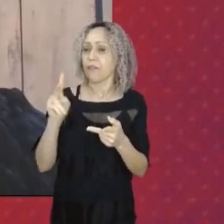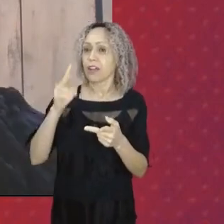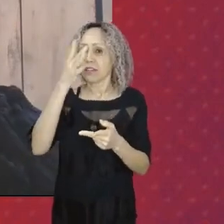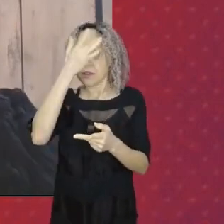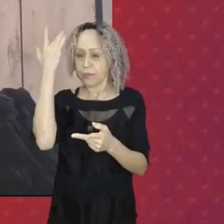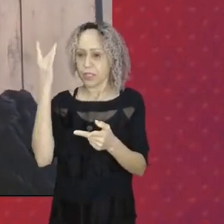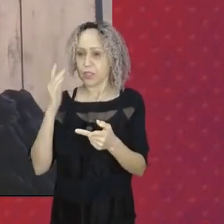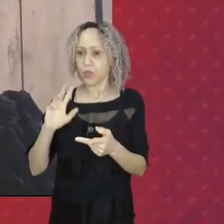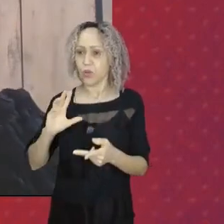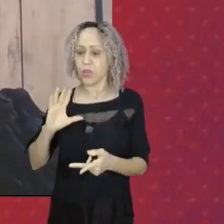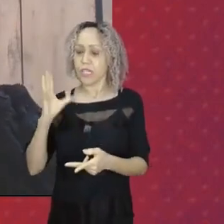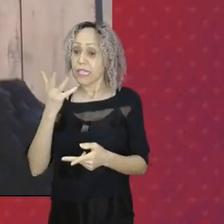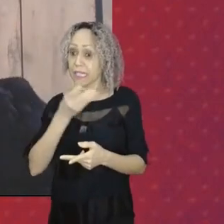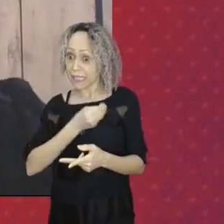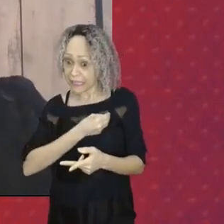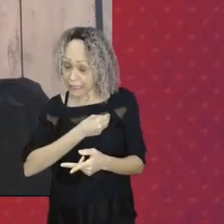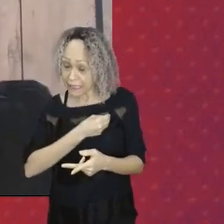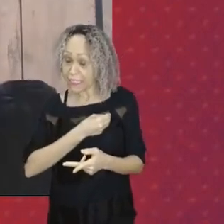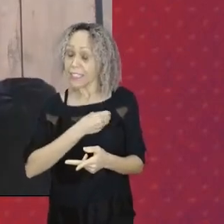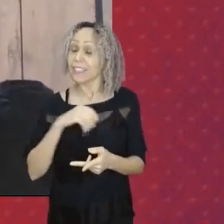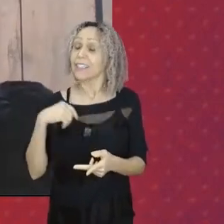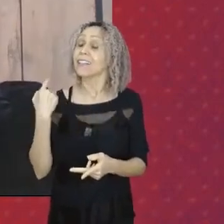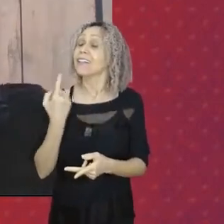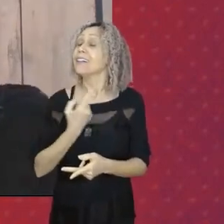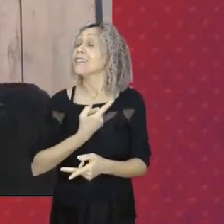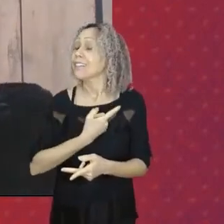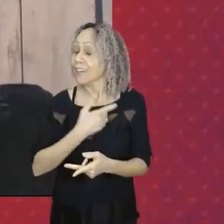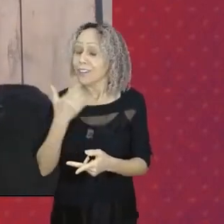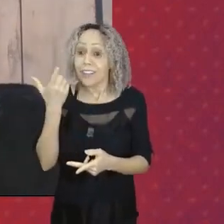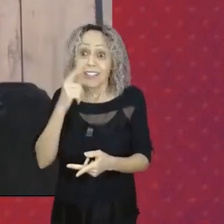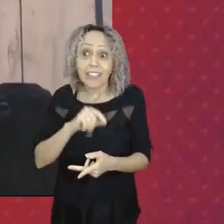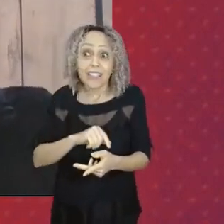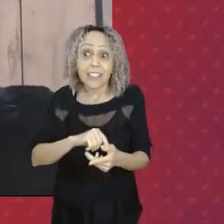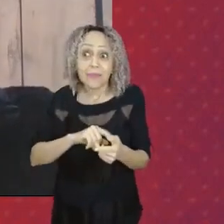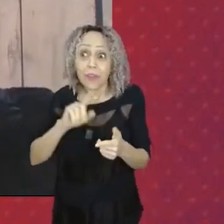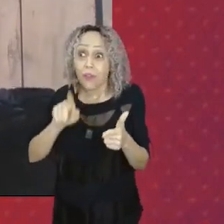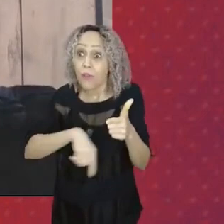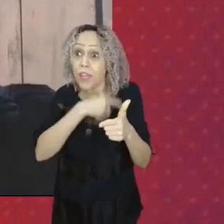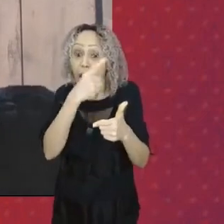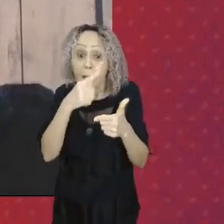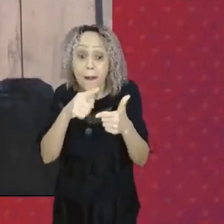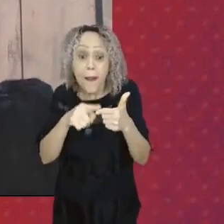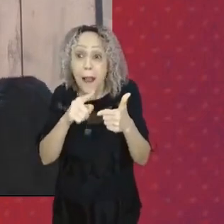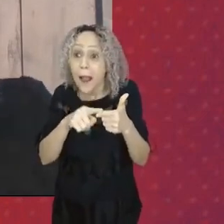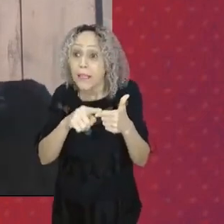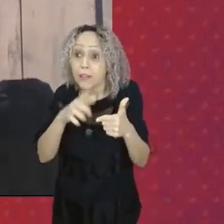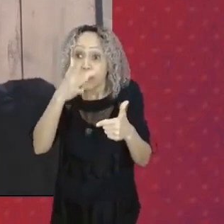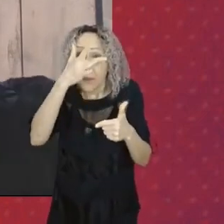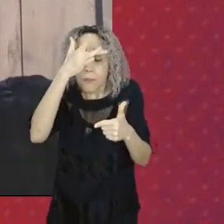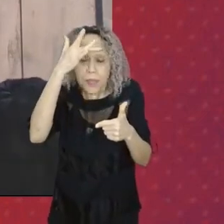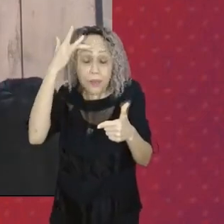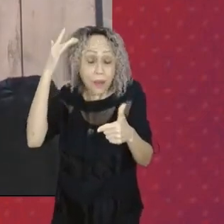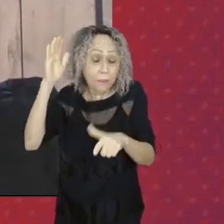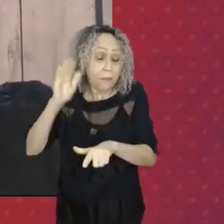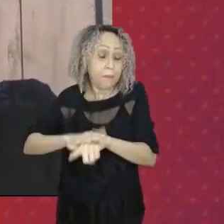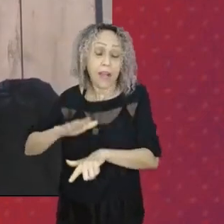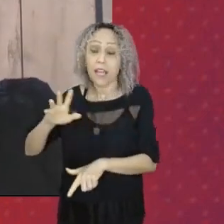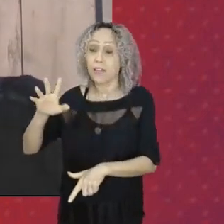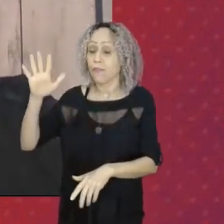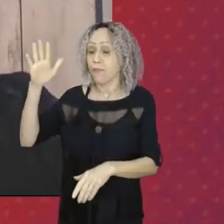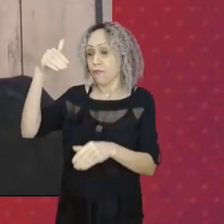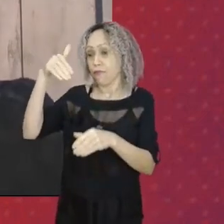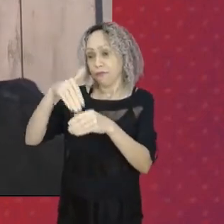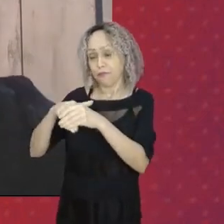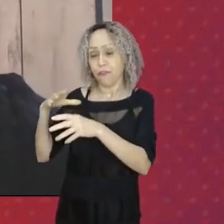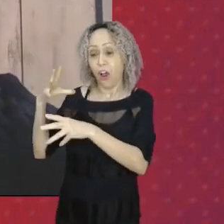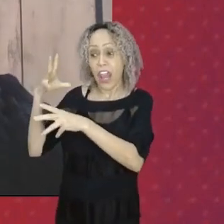trans, a gente conseguiu, então, ser a segunda mais votada de Araraquara. Gente, é isso mesmo. A travesti